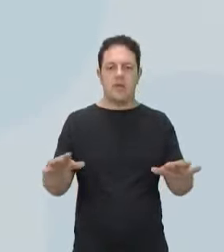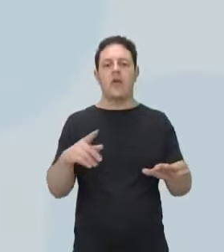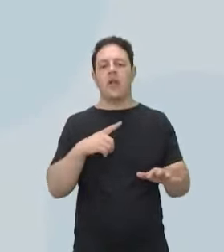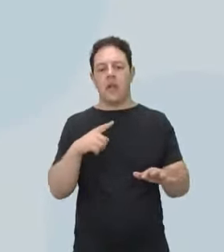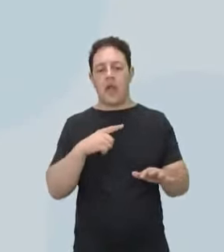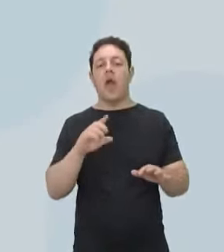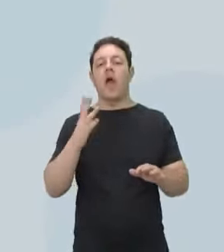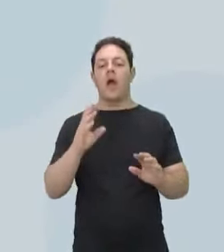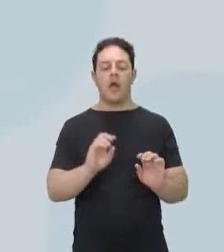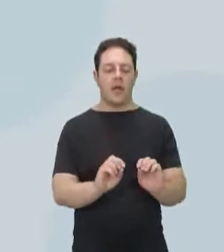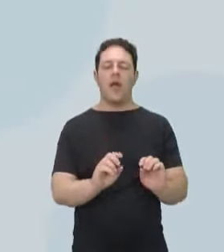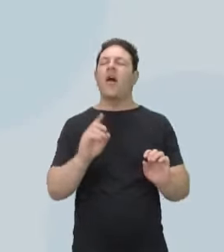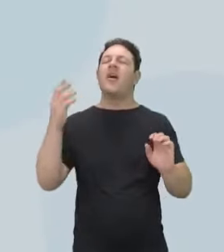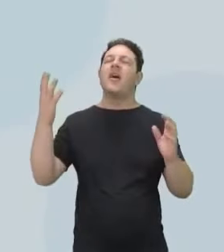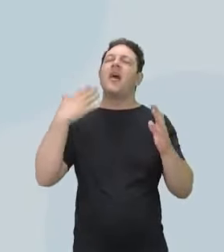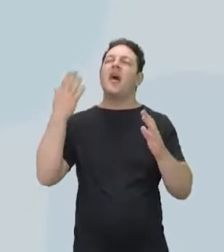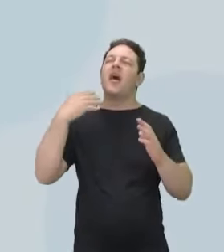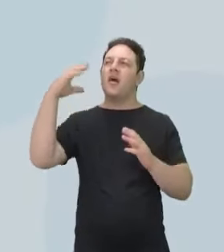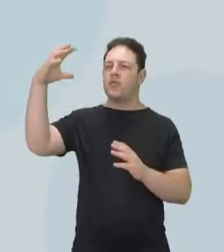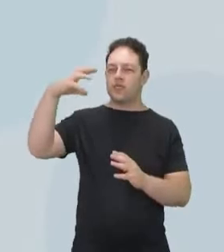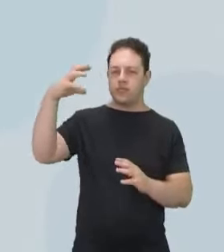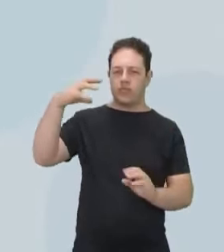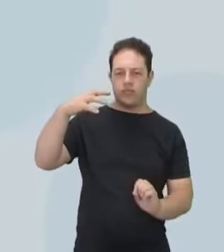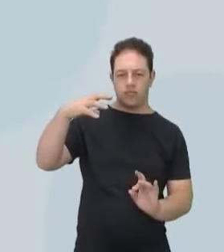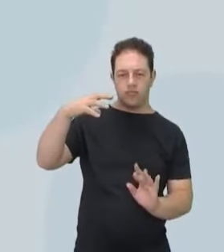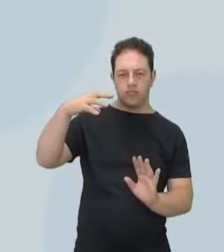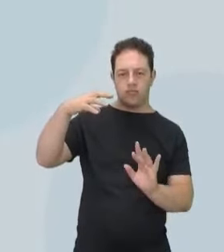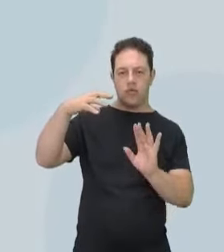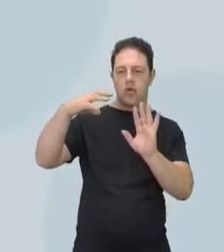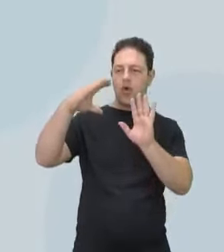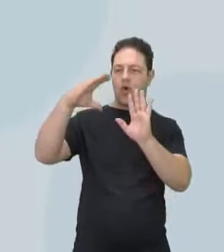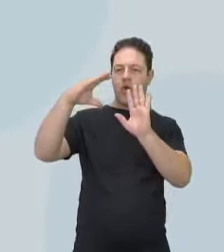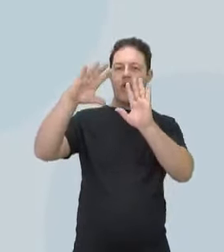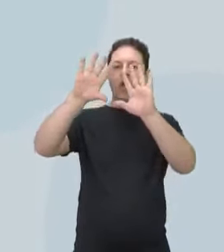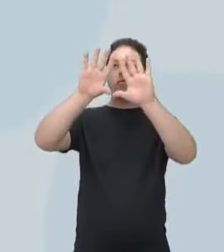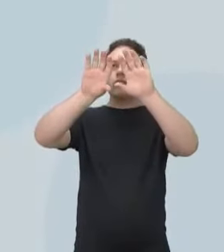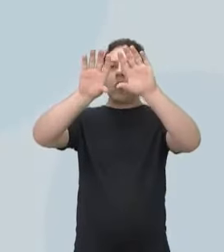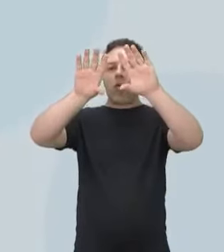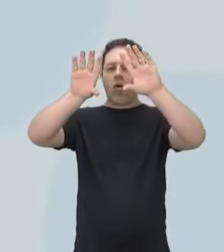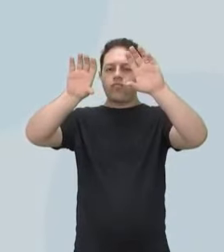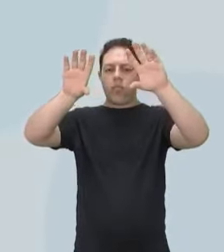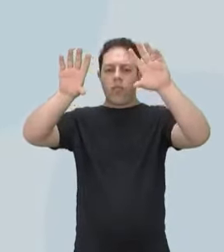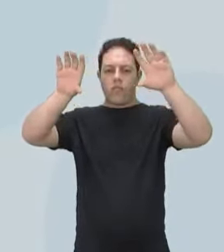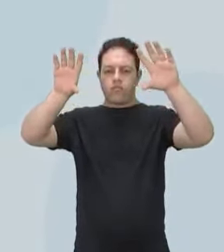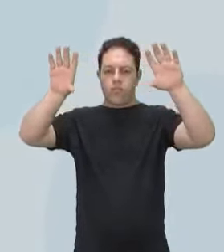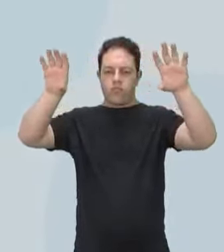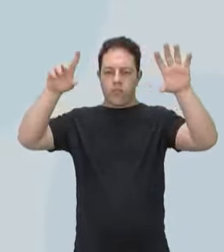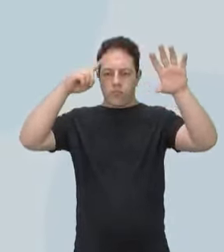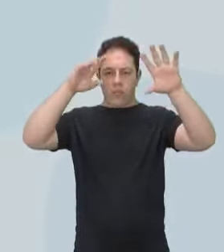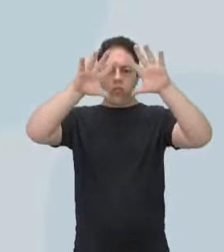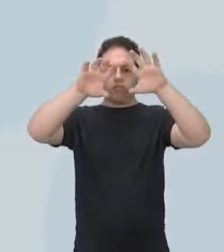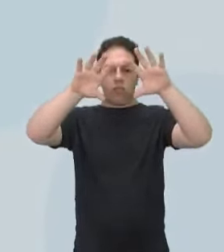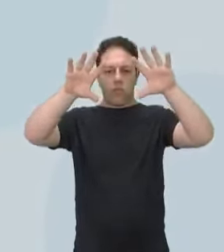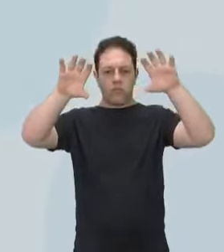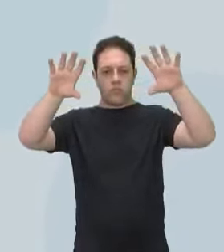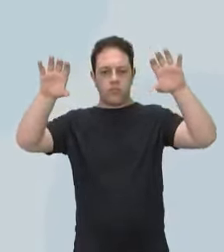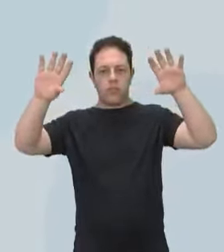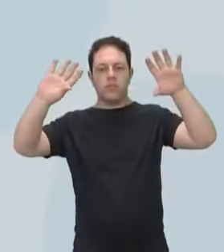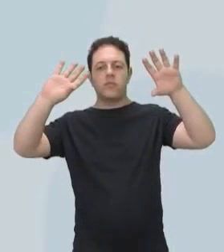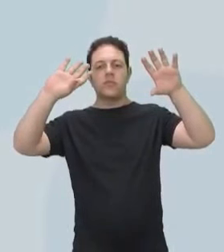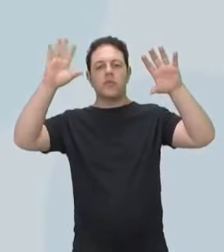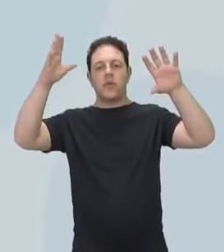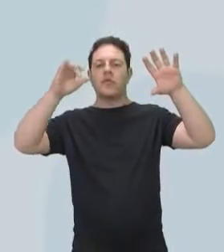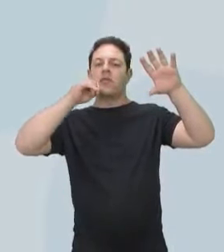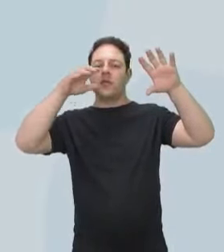evaporação, a umidade vai se condensar. As nuvens, você tem toda uma formação. Você tem a precipitação